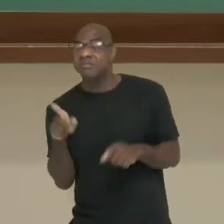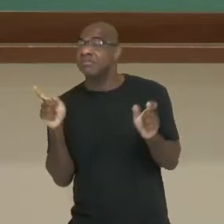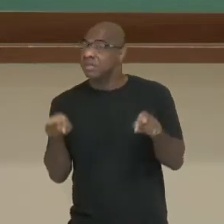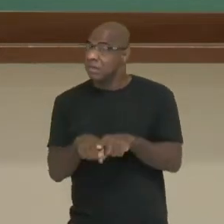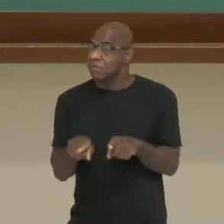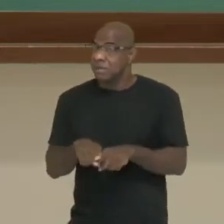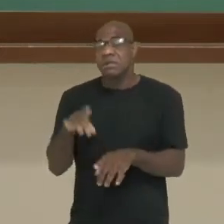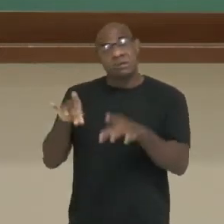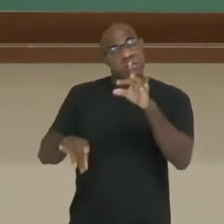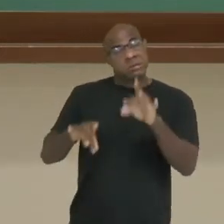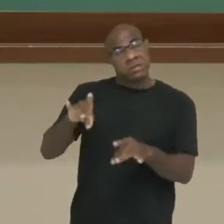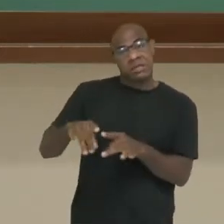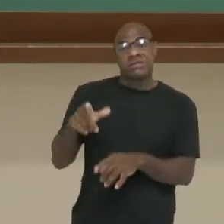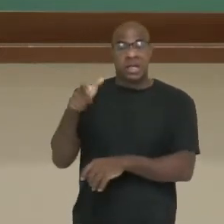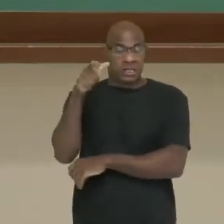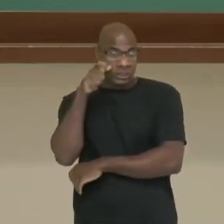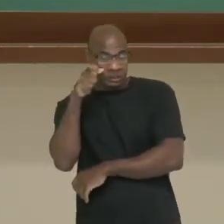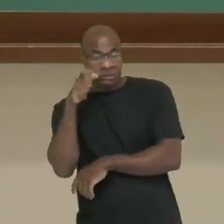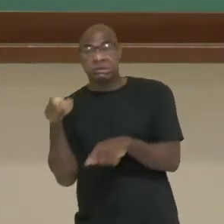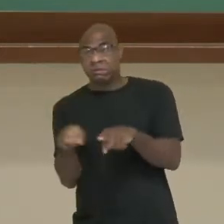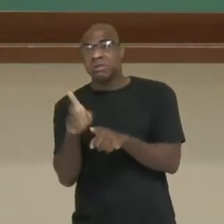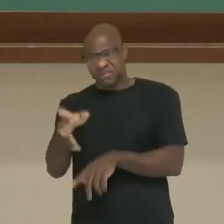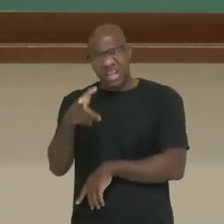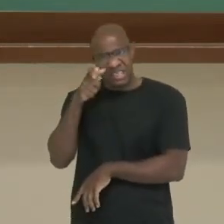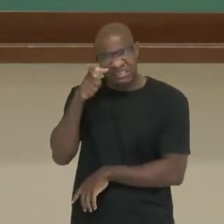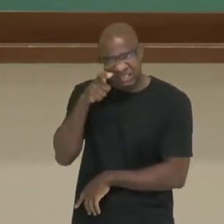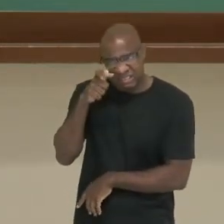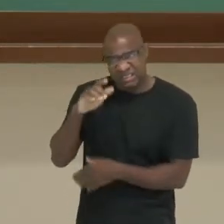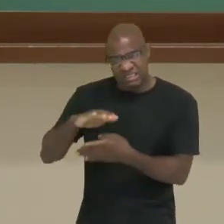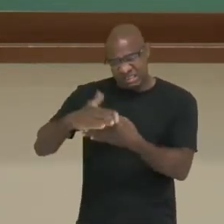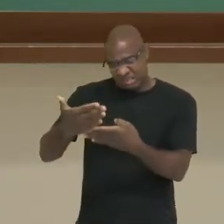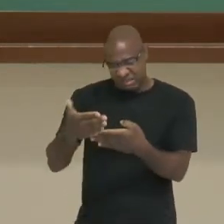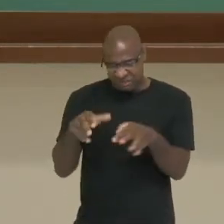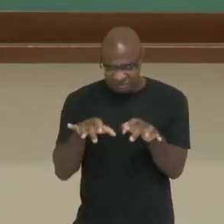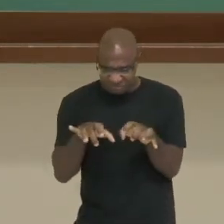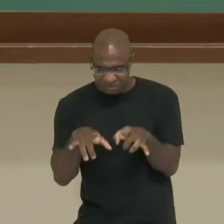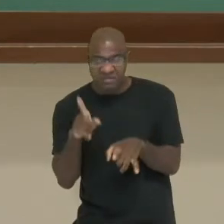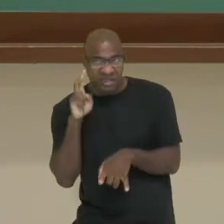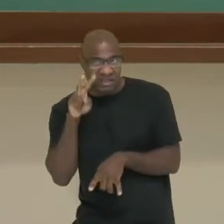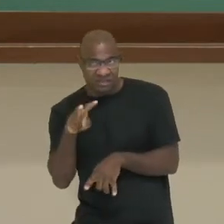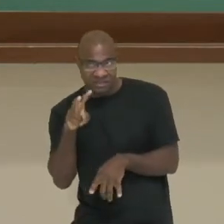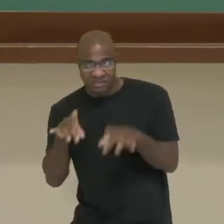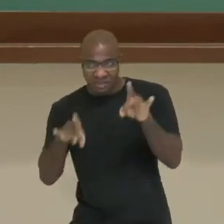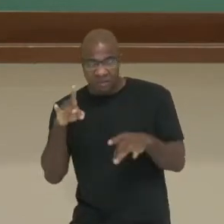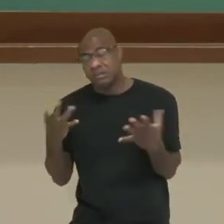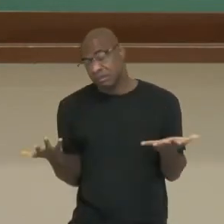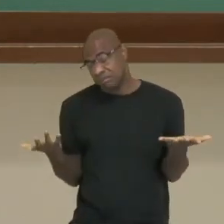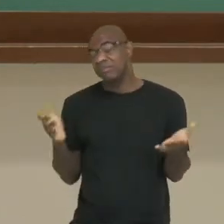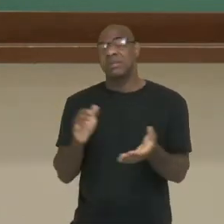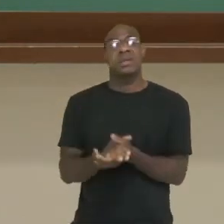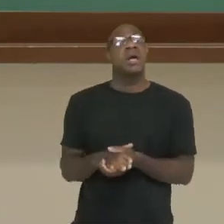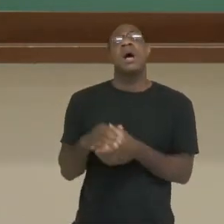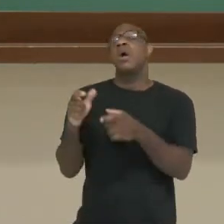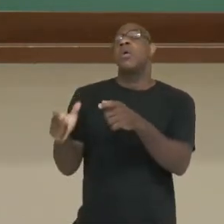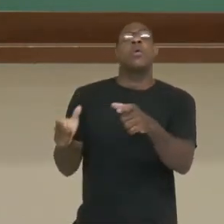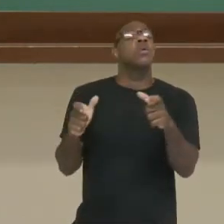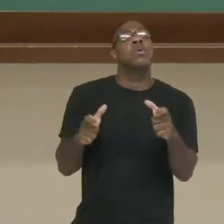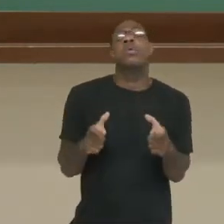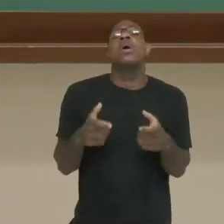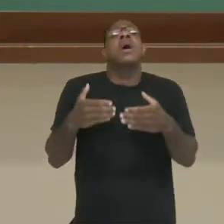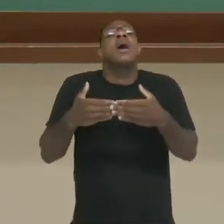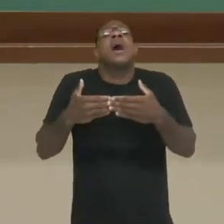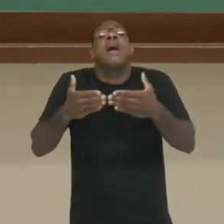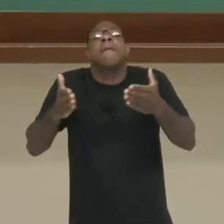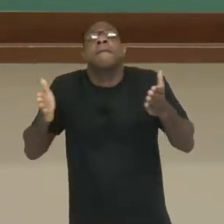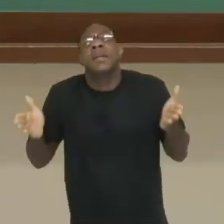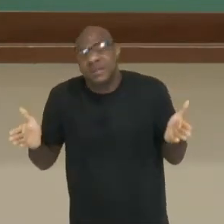assistiu? Não? Então tem várias apresentações também que acontecem de forma online. Então o espaço do teatro se ampliou, né? A gente